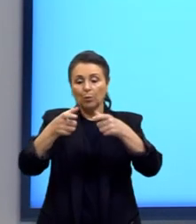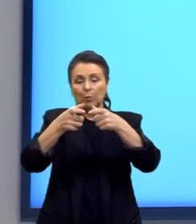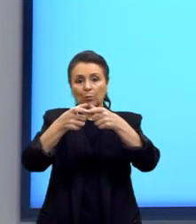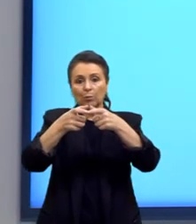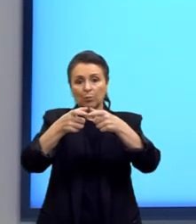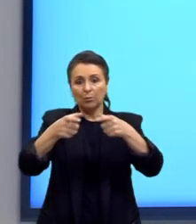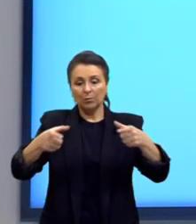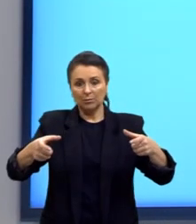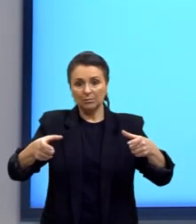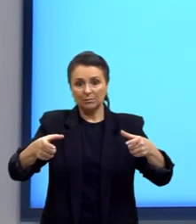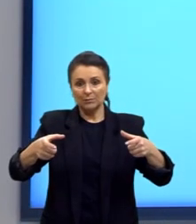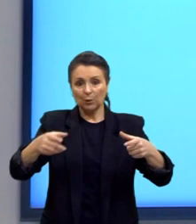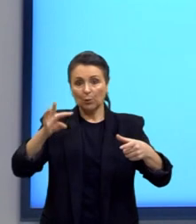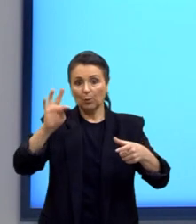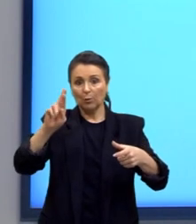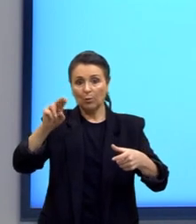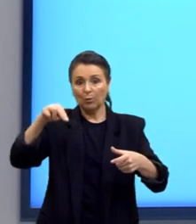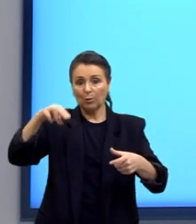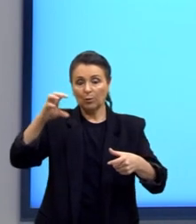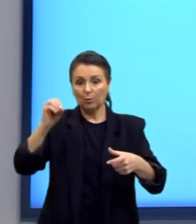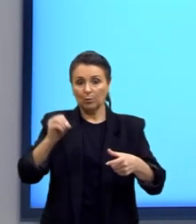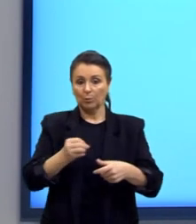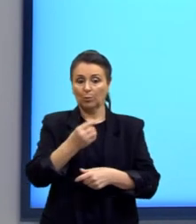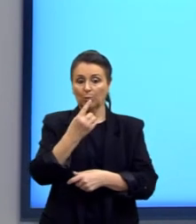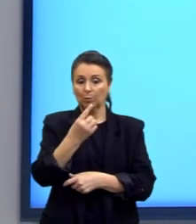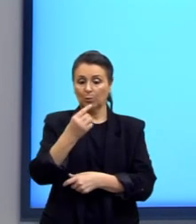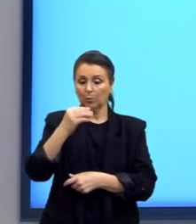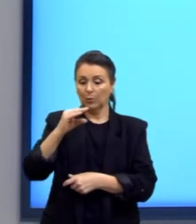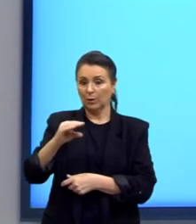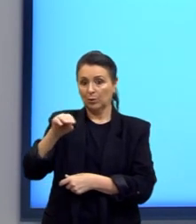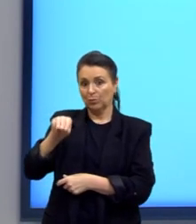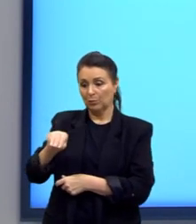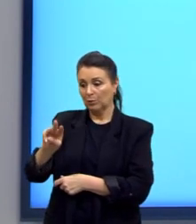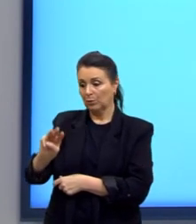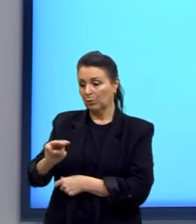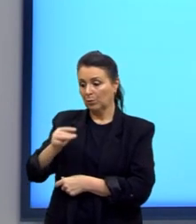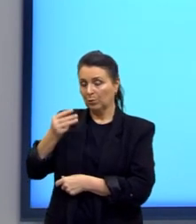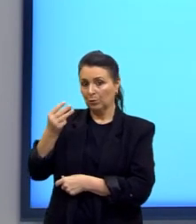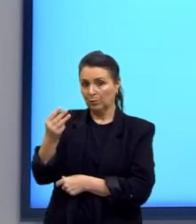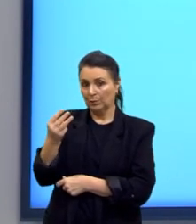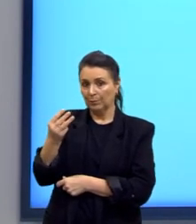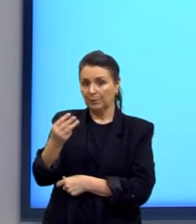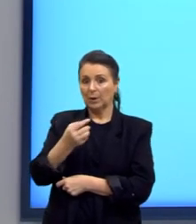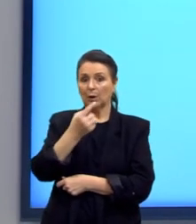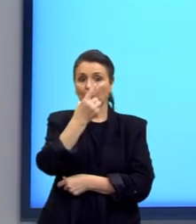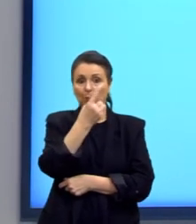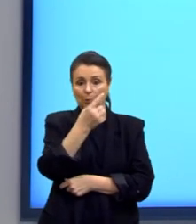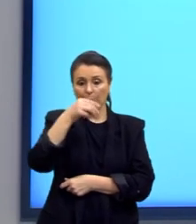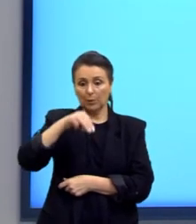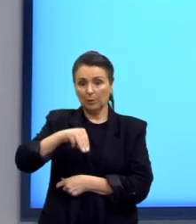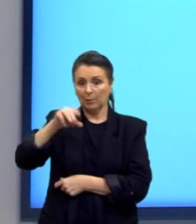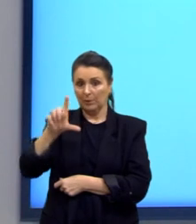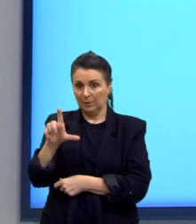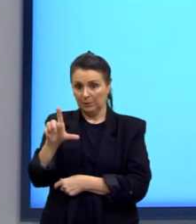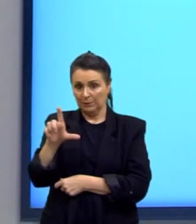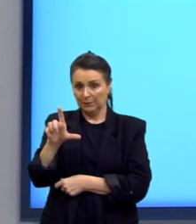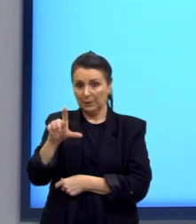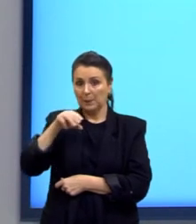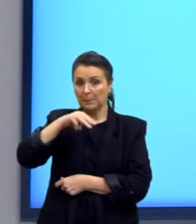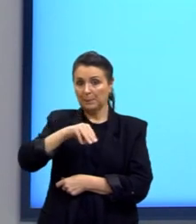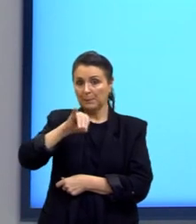cone né sabe se aqui 1 cm cúbico é igual a 1 ml ou 1 mililitro